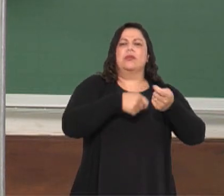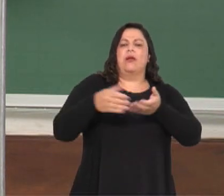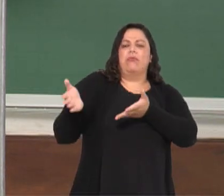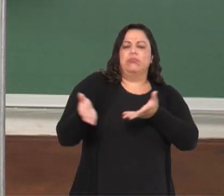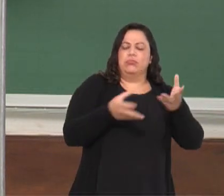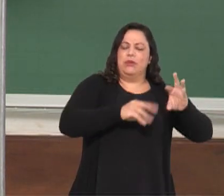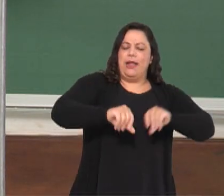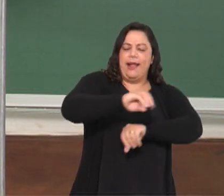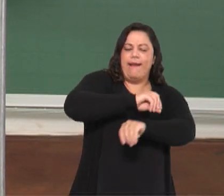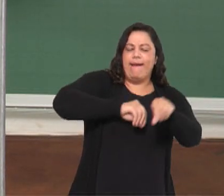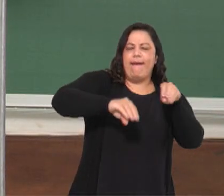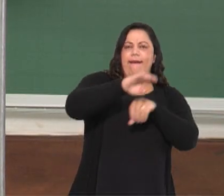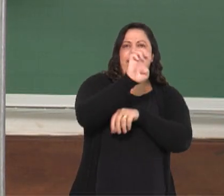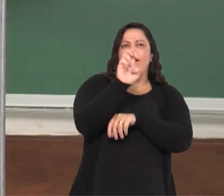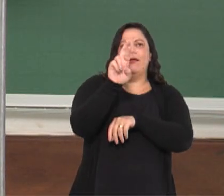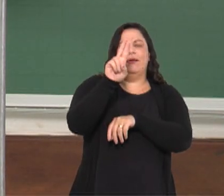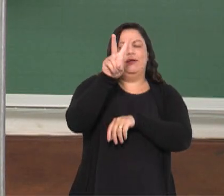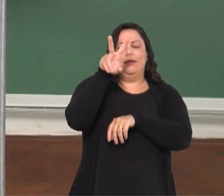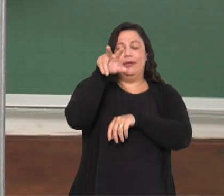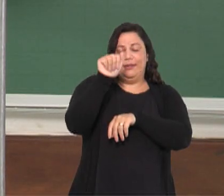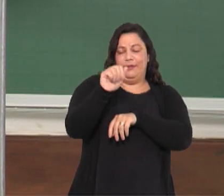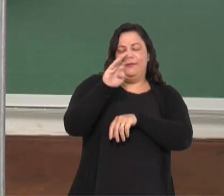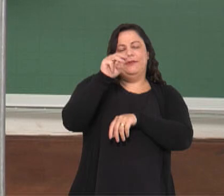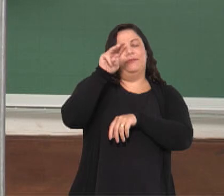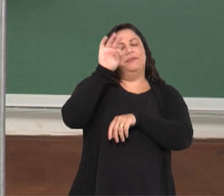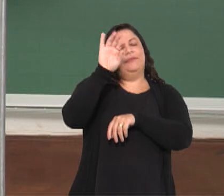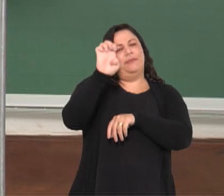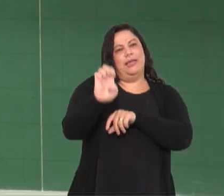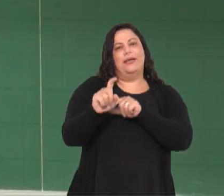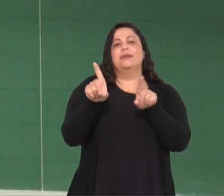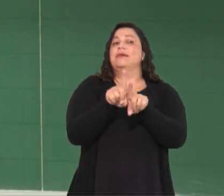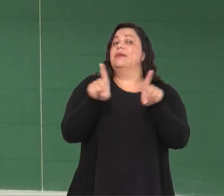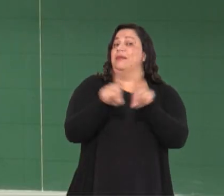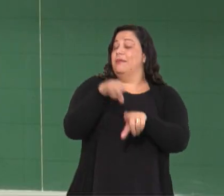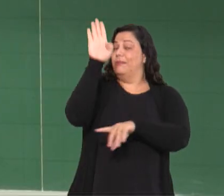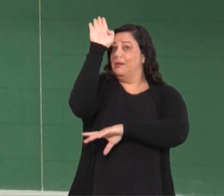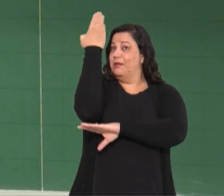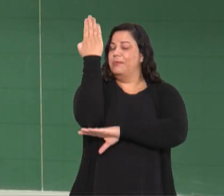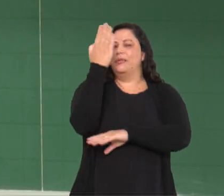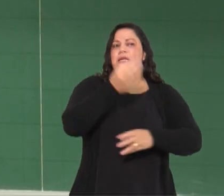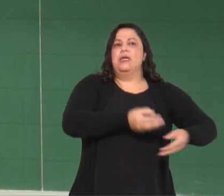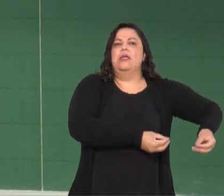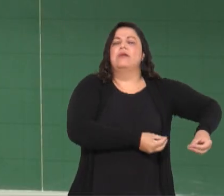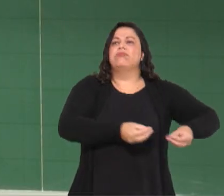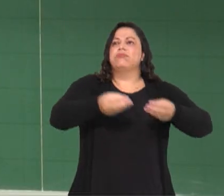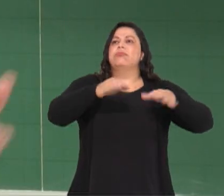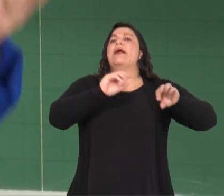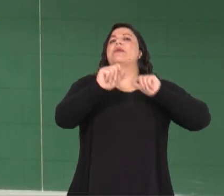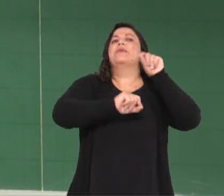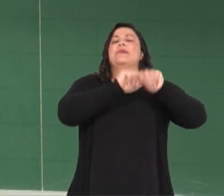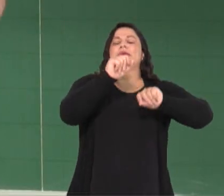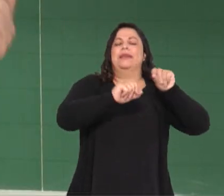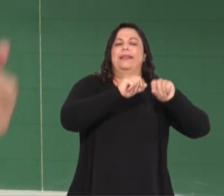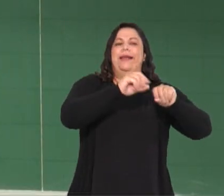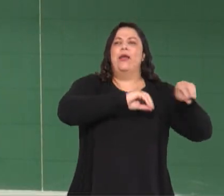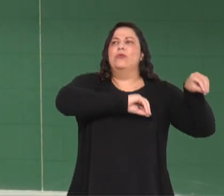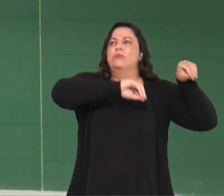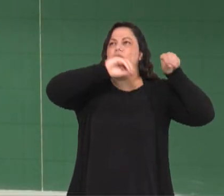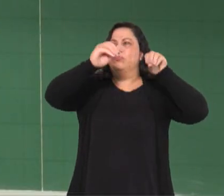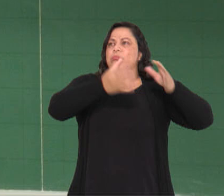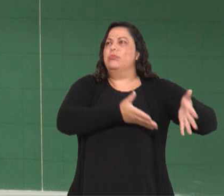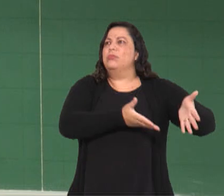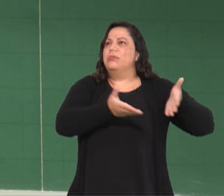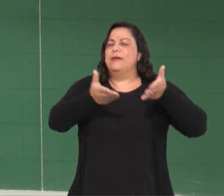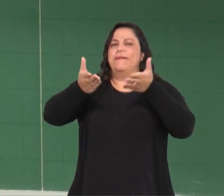era exportada para os ingleses, então era muito importante, e a madeira também. Além disso,